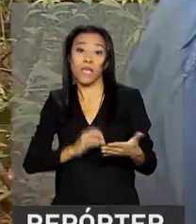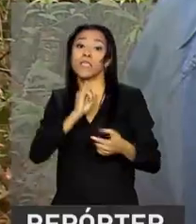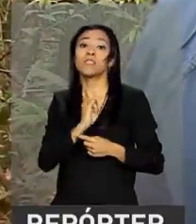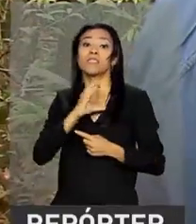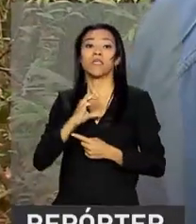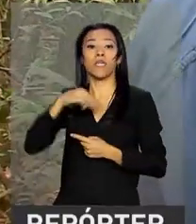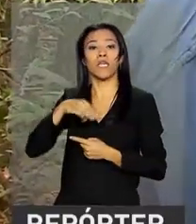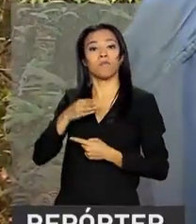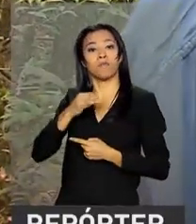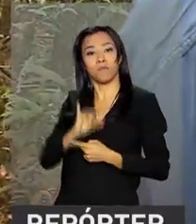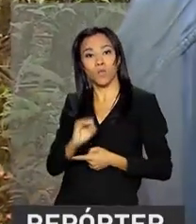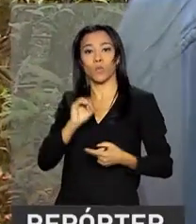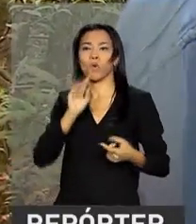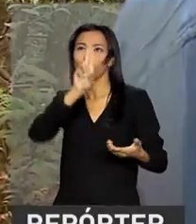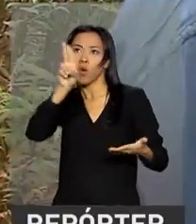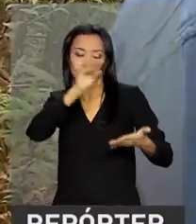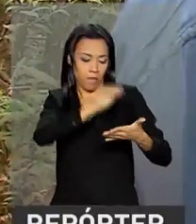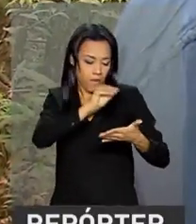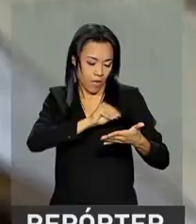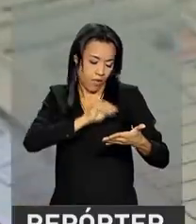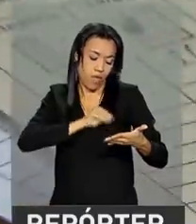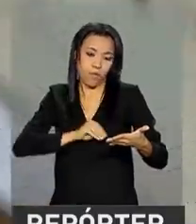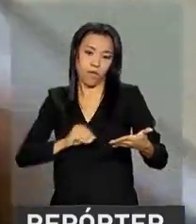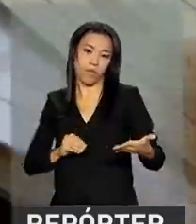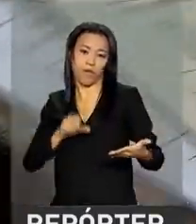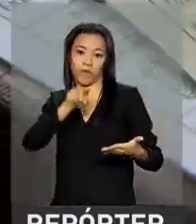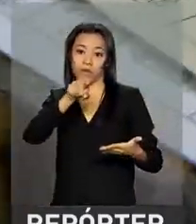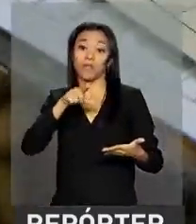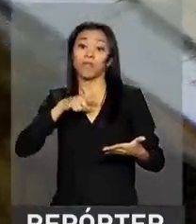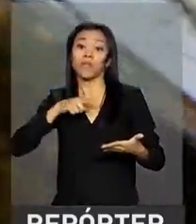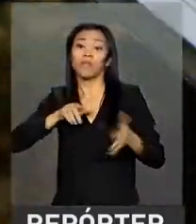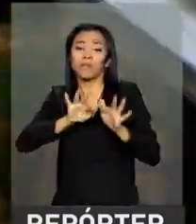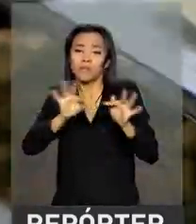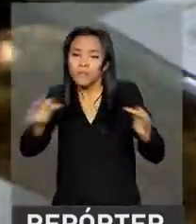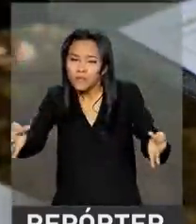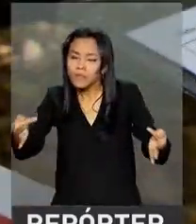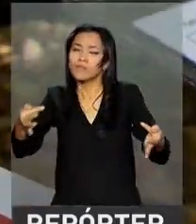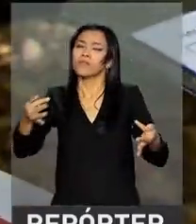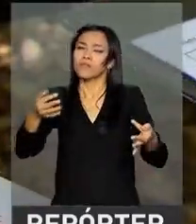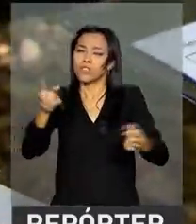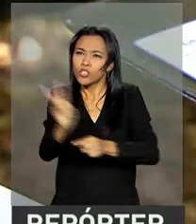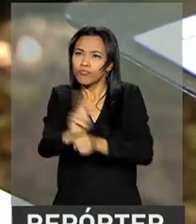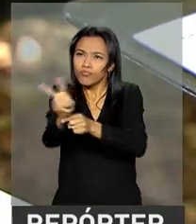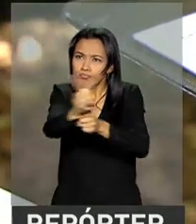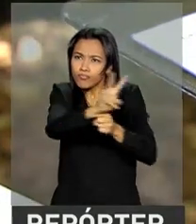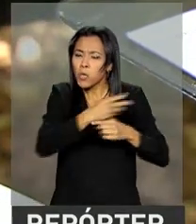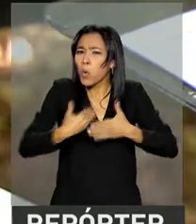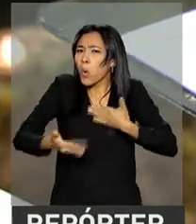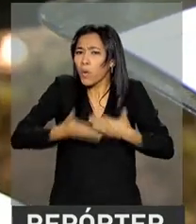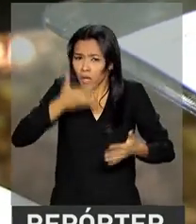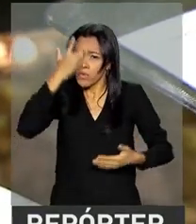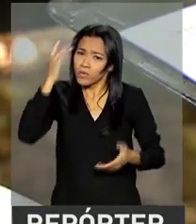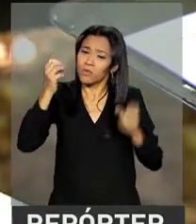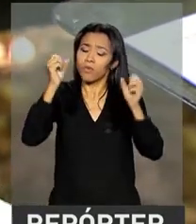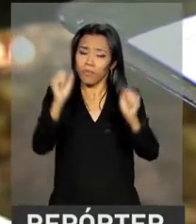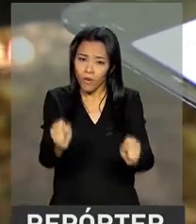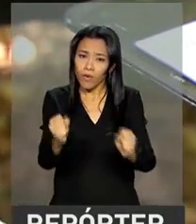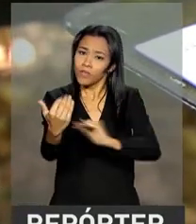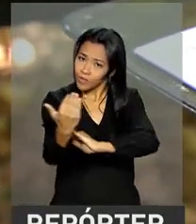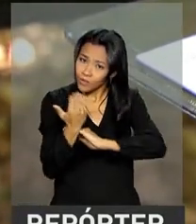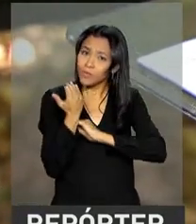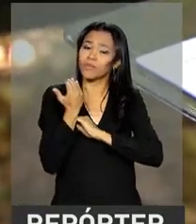ea catalogação o programa estabelece um nível básico de monitoramento e qualquer pessoa pode contribuir